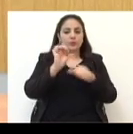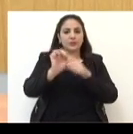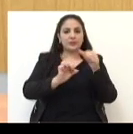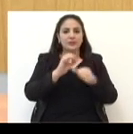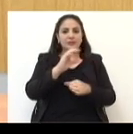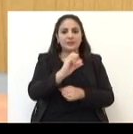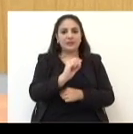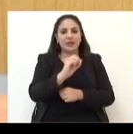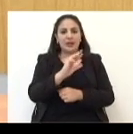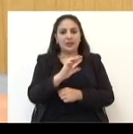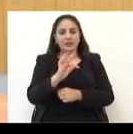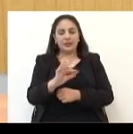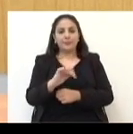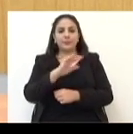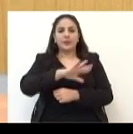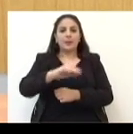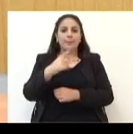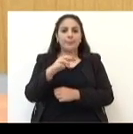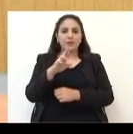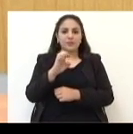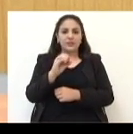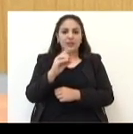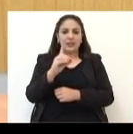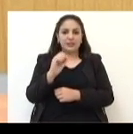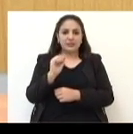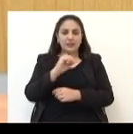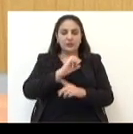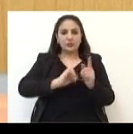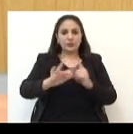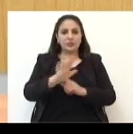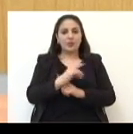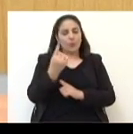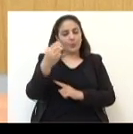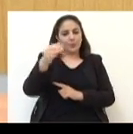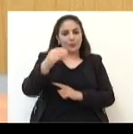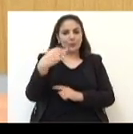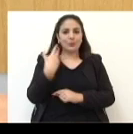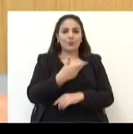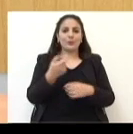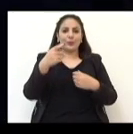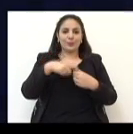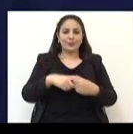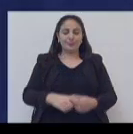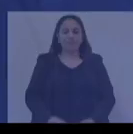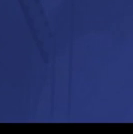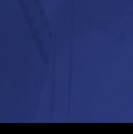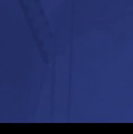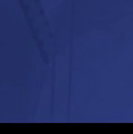na CLT e na Previdência Social. É um minuto só, a gente já volta.